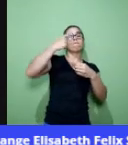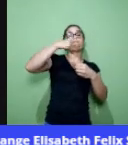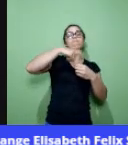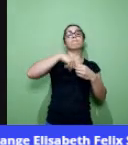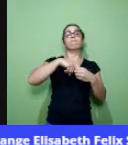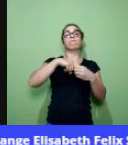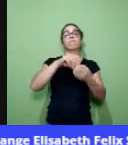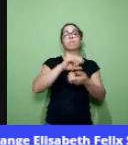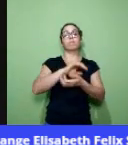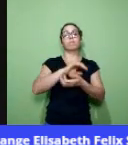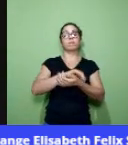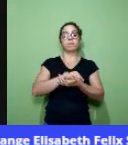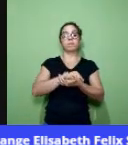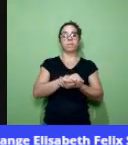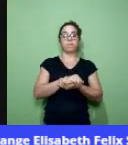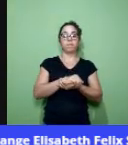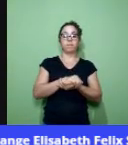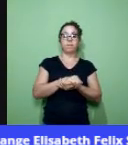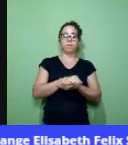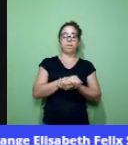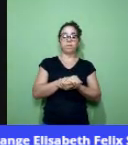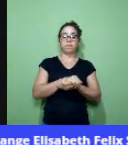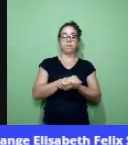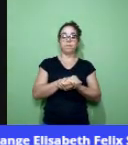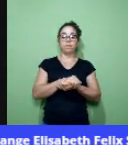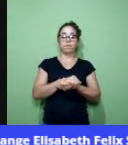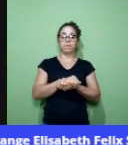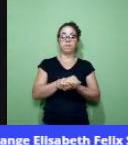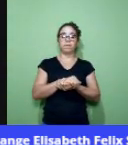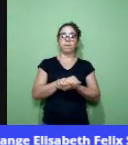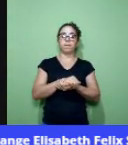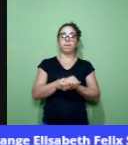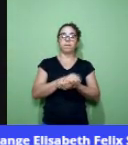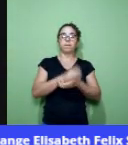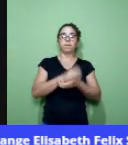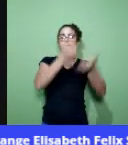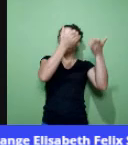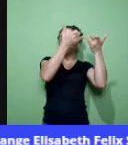pode voltar lá na situação